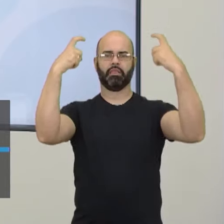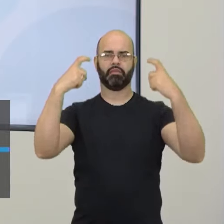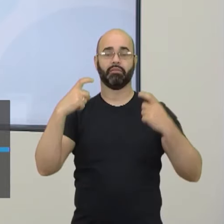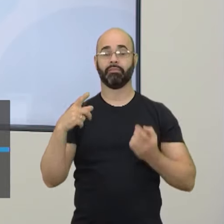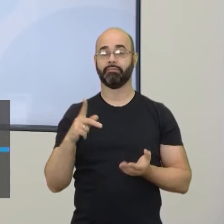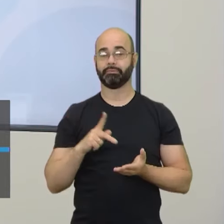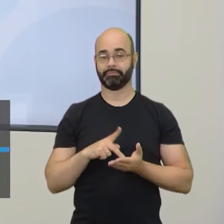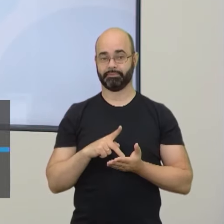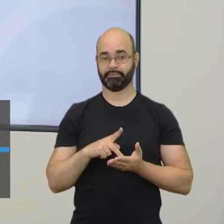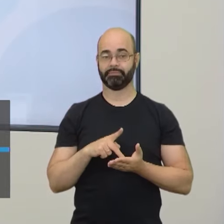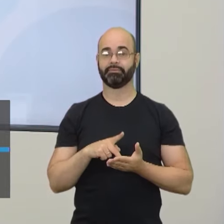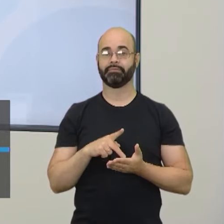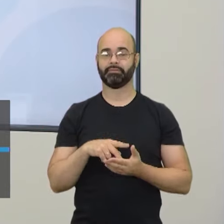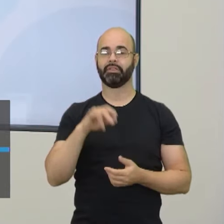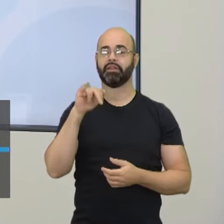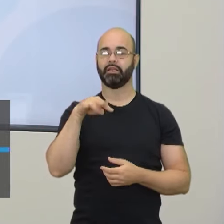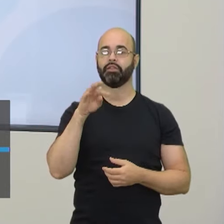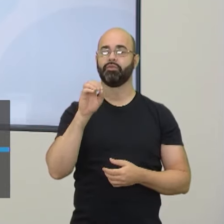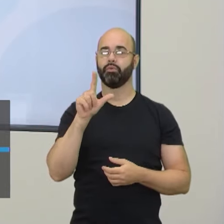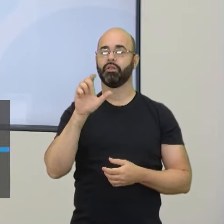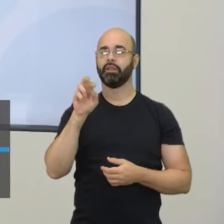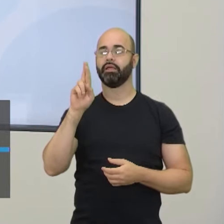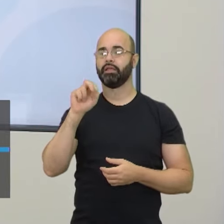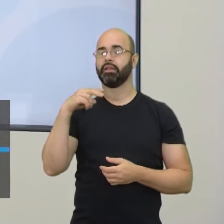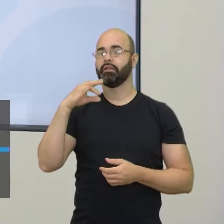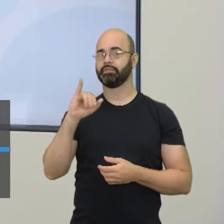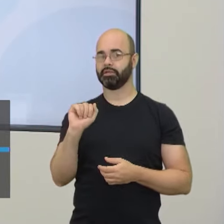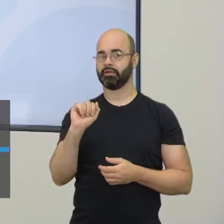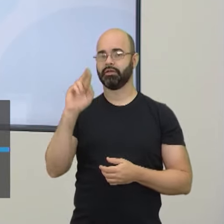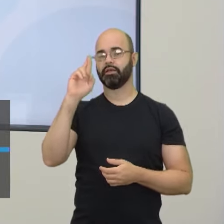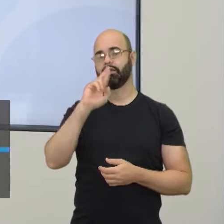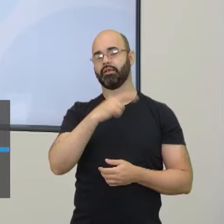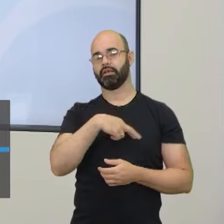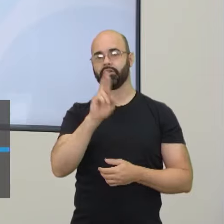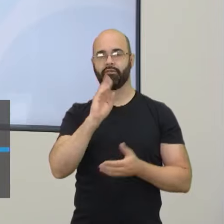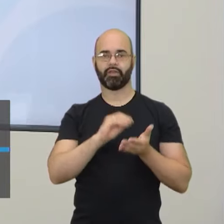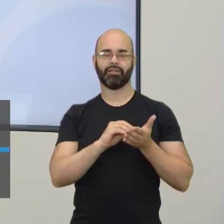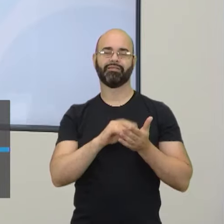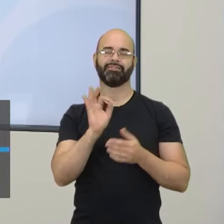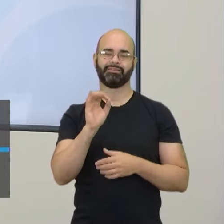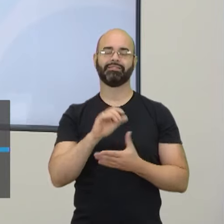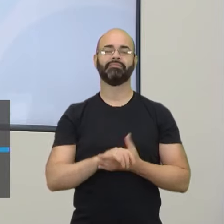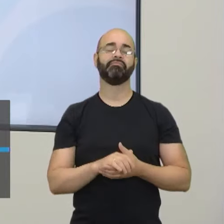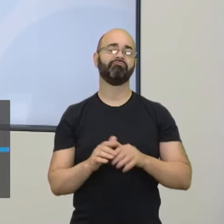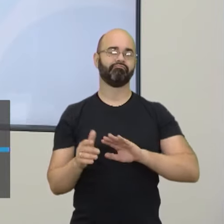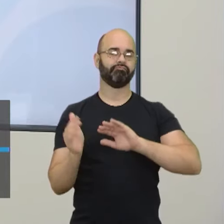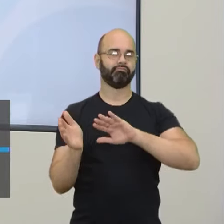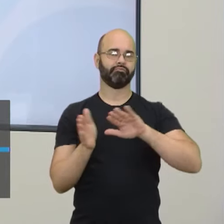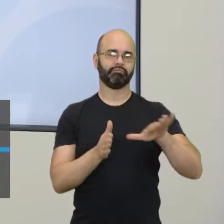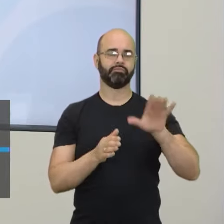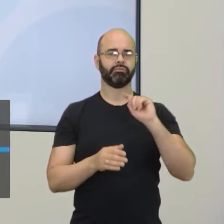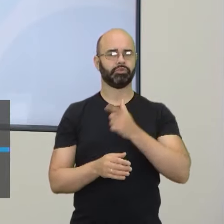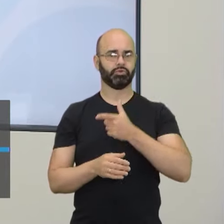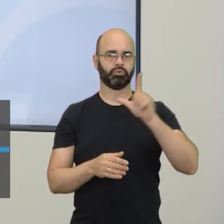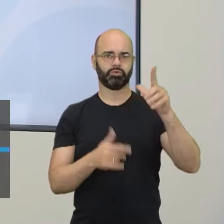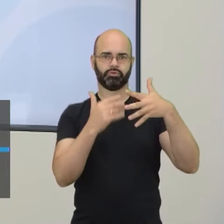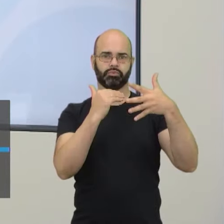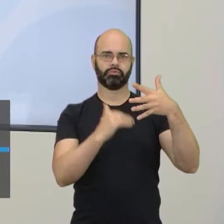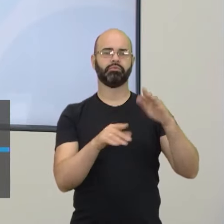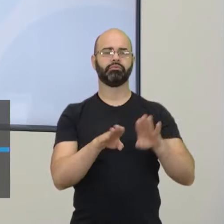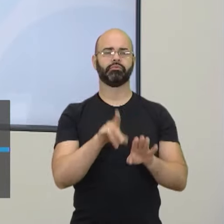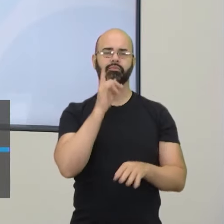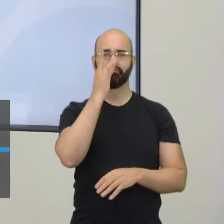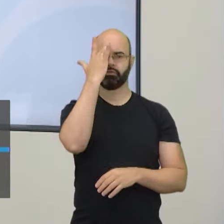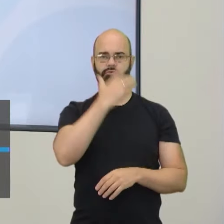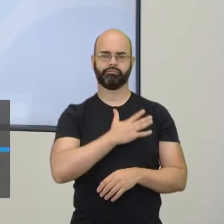intolerância religiosa. O Pro Sérgio trouxe a resposta da Yasmin. O preconceito das pessoas com a religião alheia.